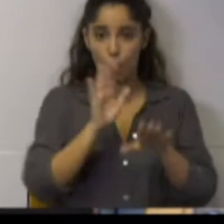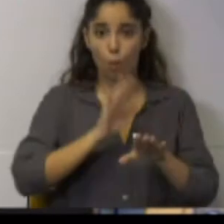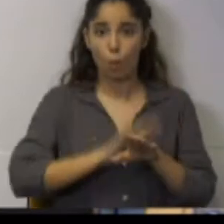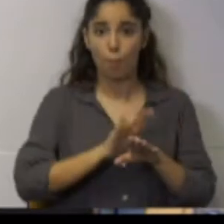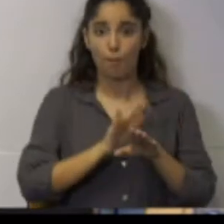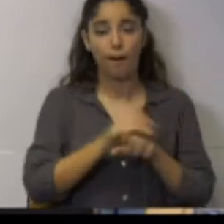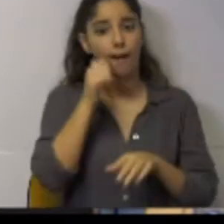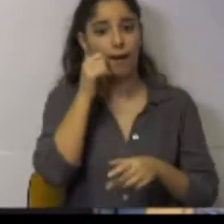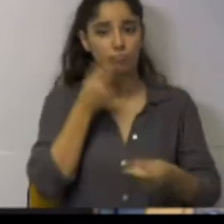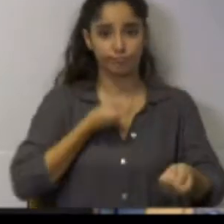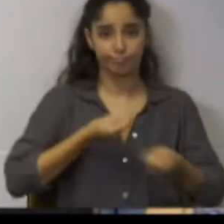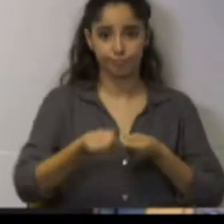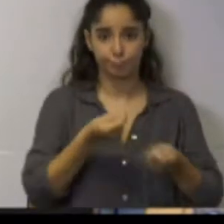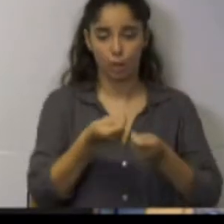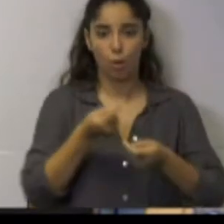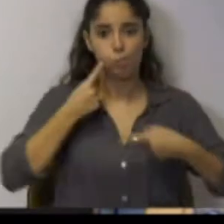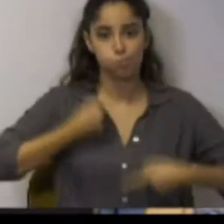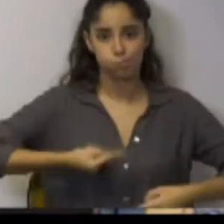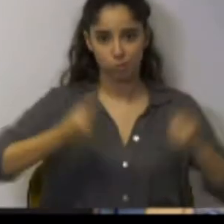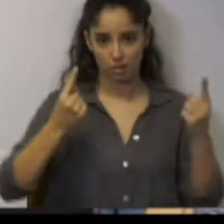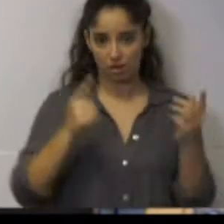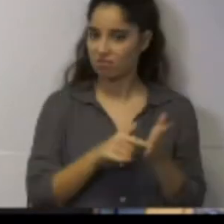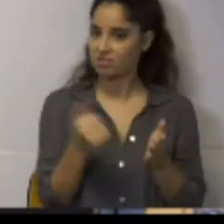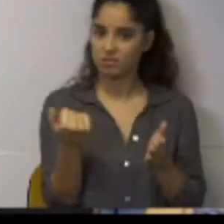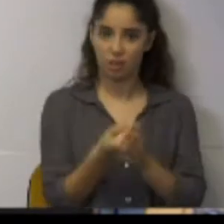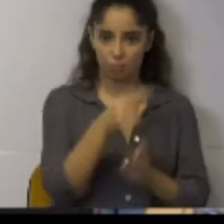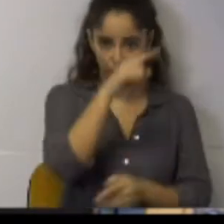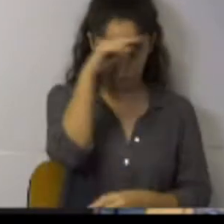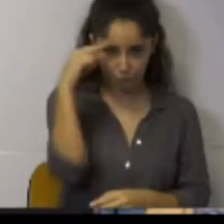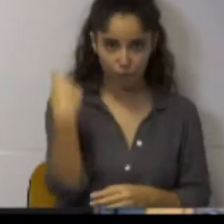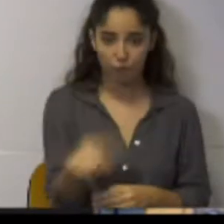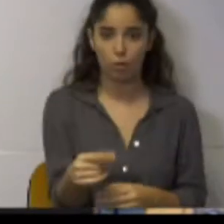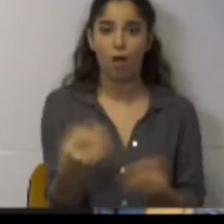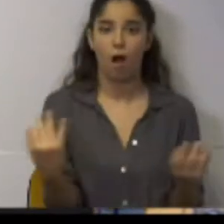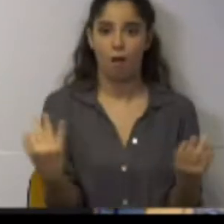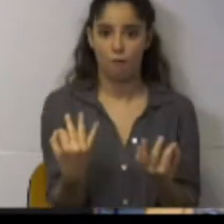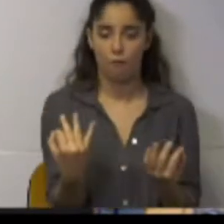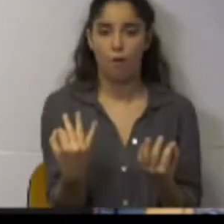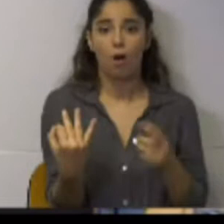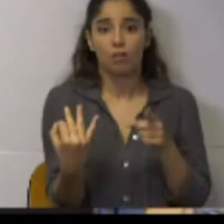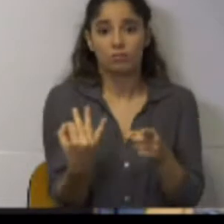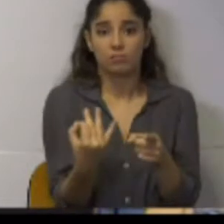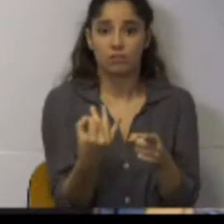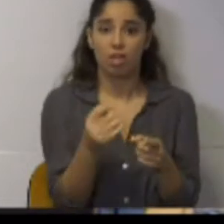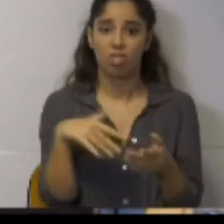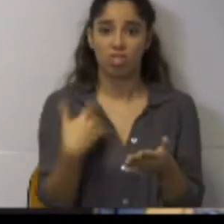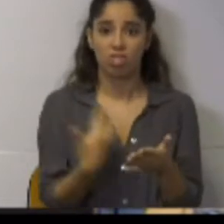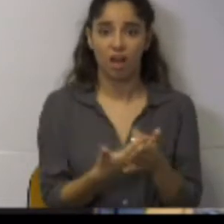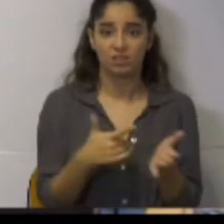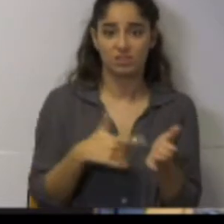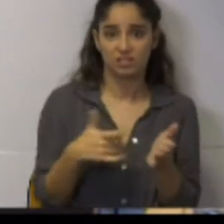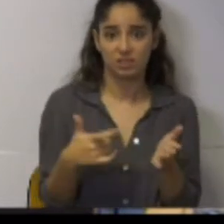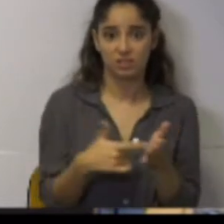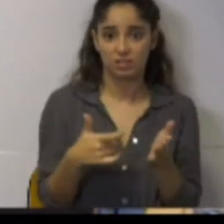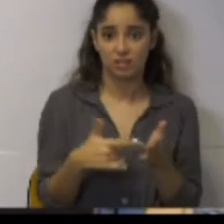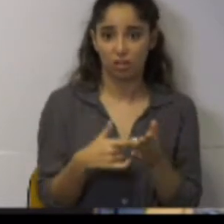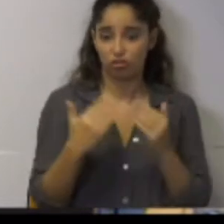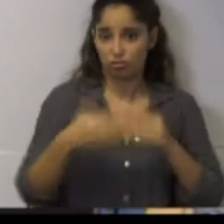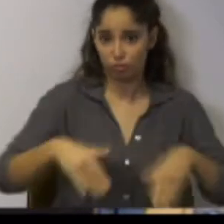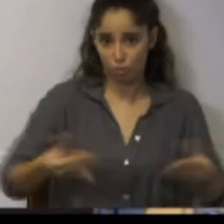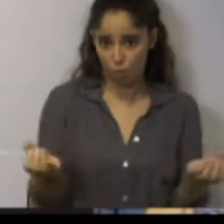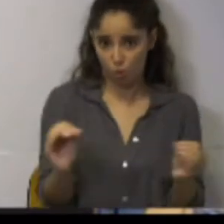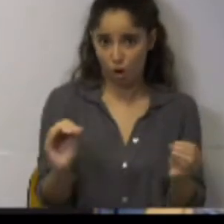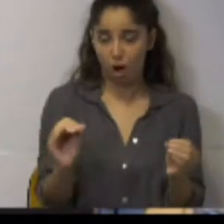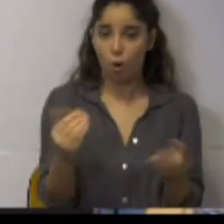quem gera coisa pública tem sempre a dificuldade de satisfazer necessidades limitadas com